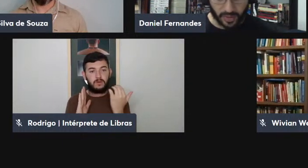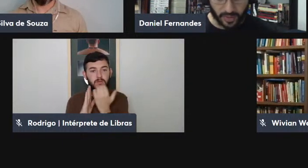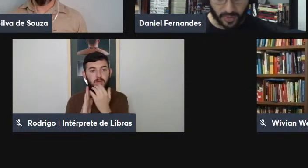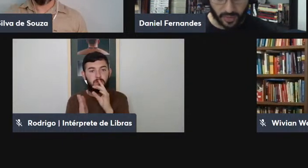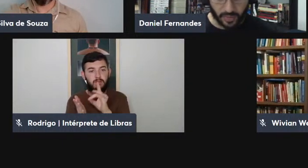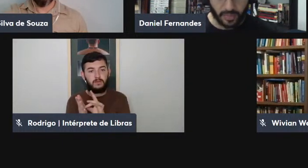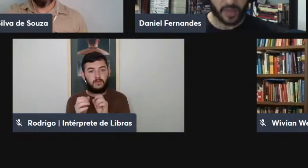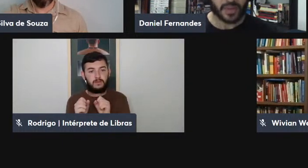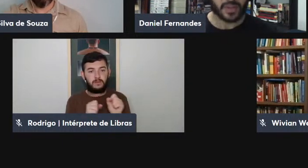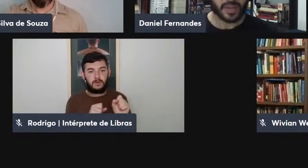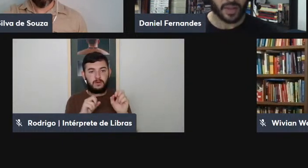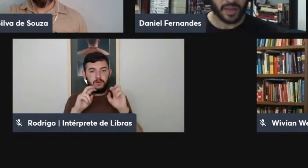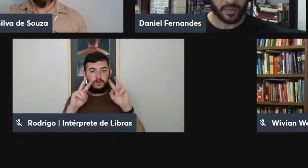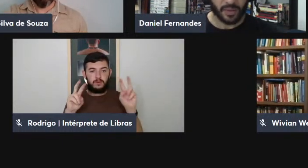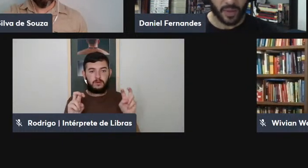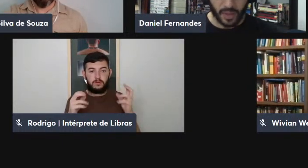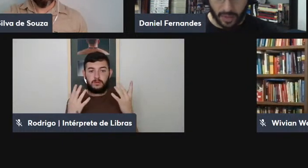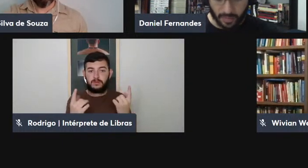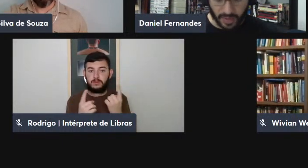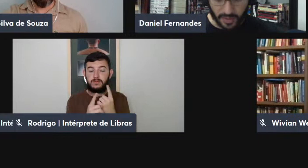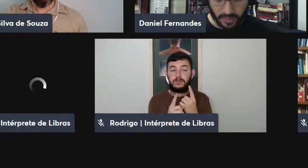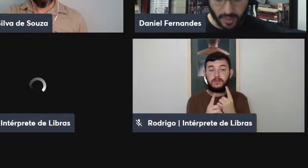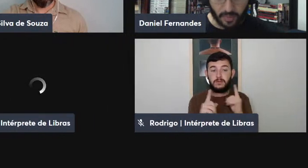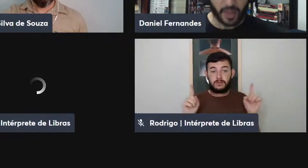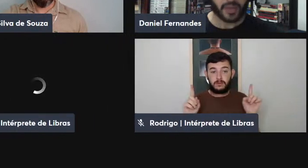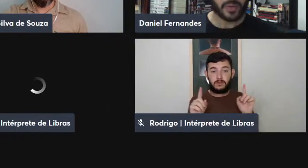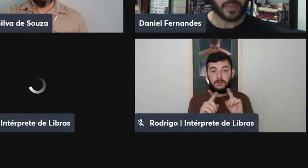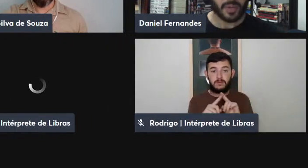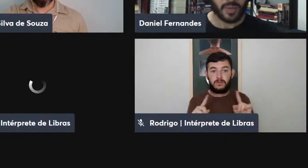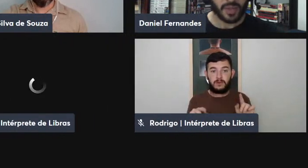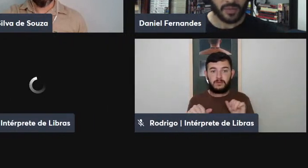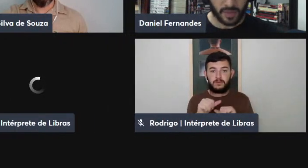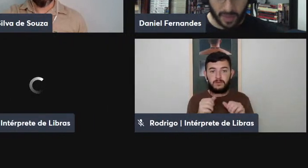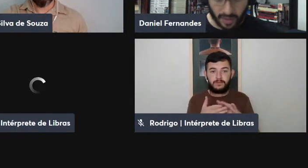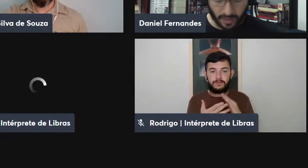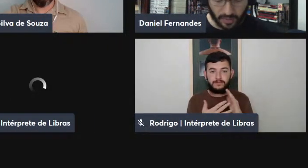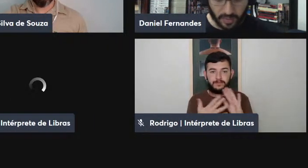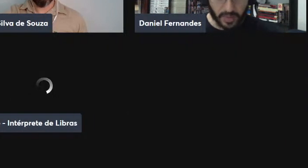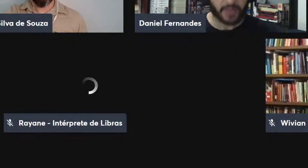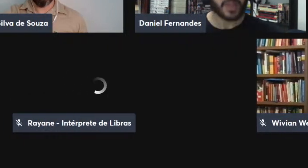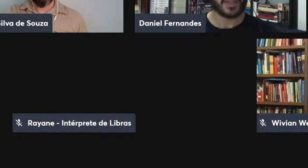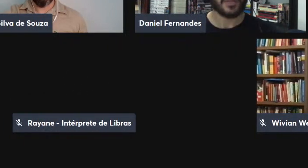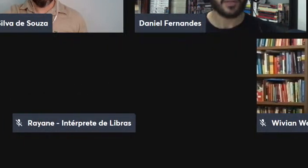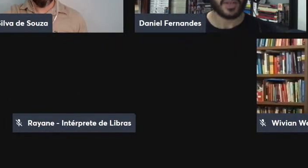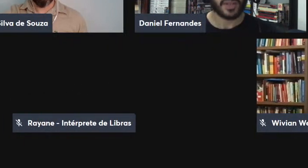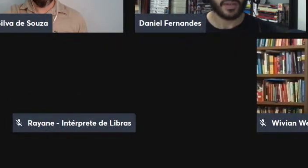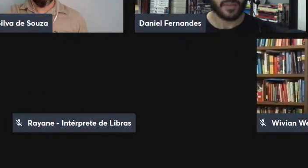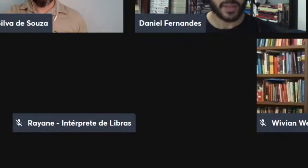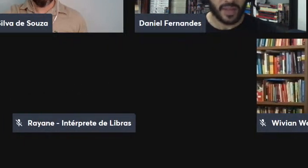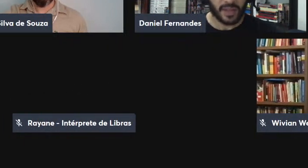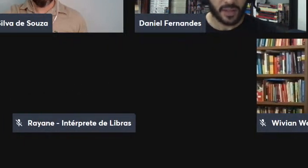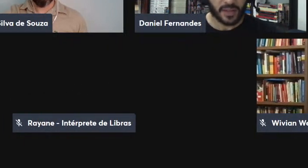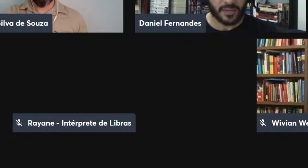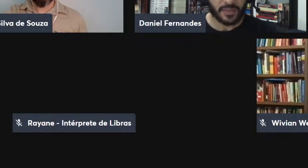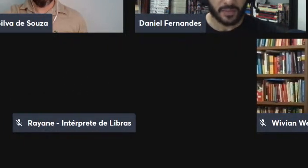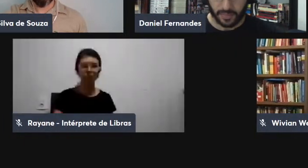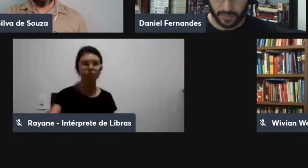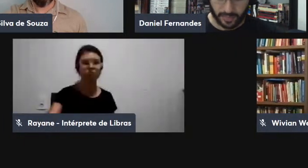o assunto menos aceitável, mas pelo menos permite avançar uma perspectiva mais